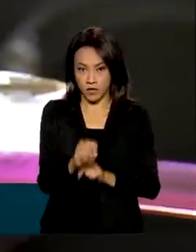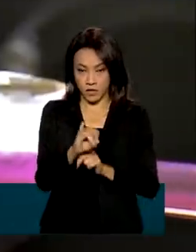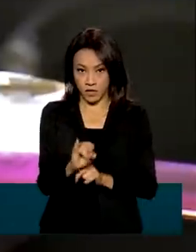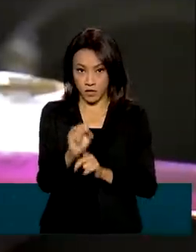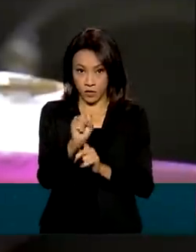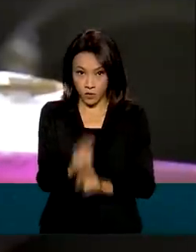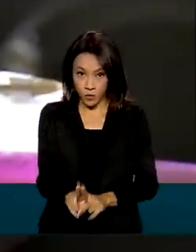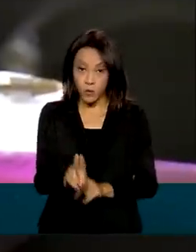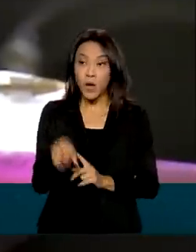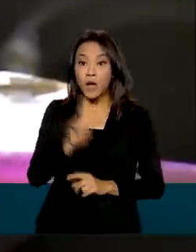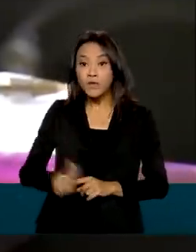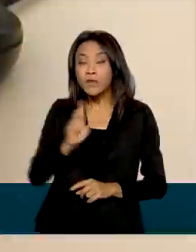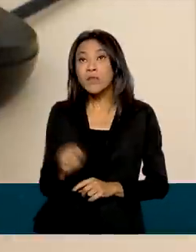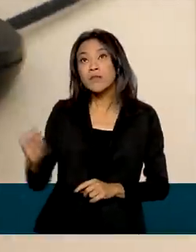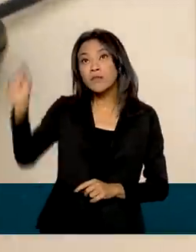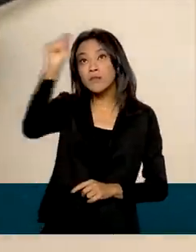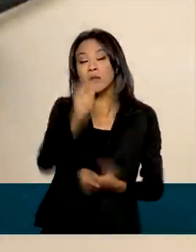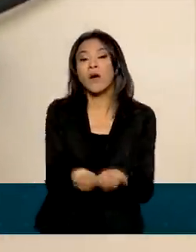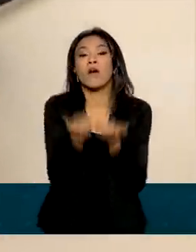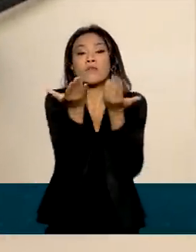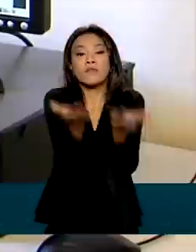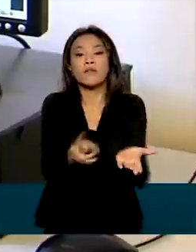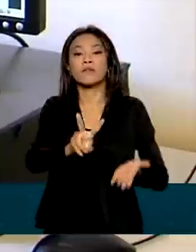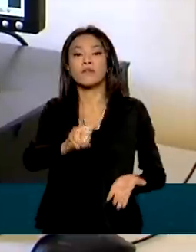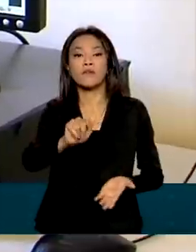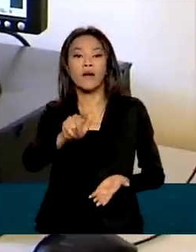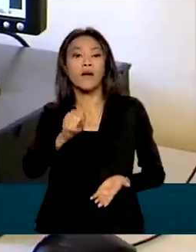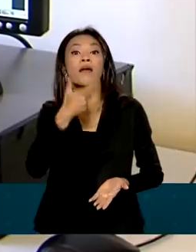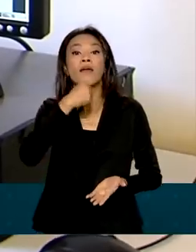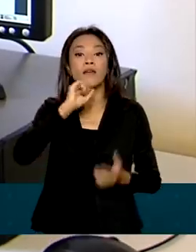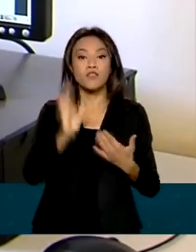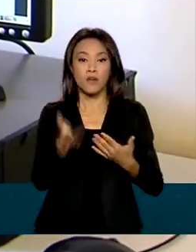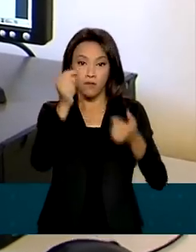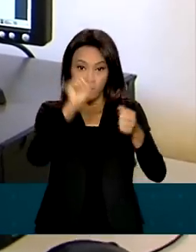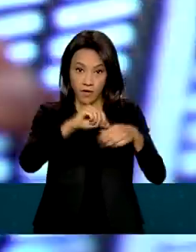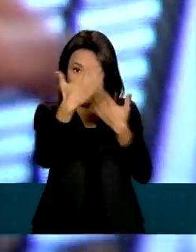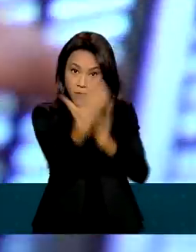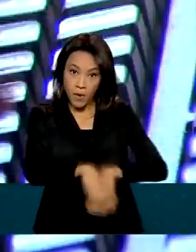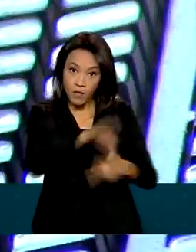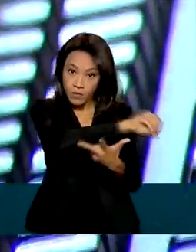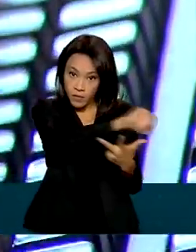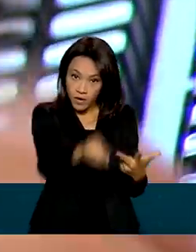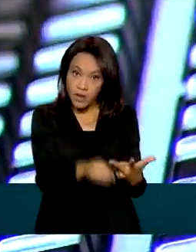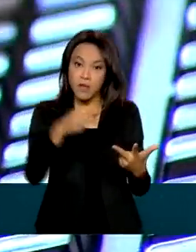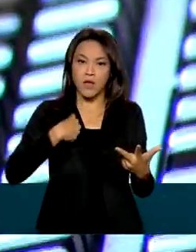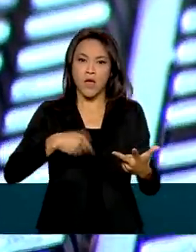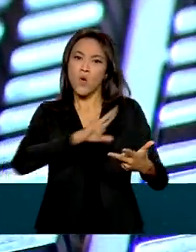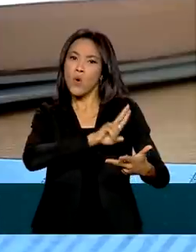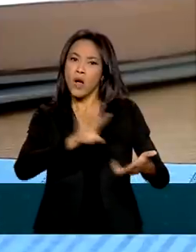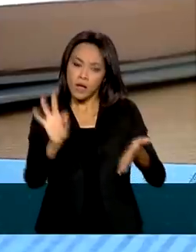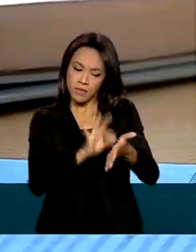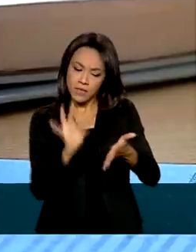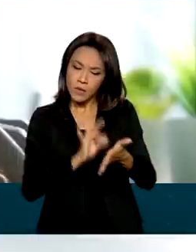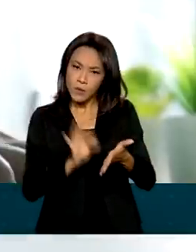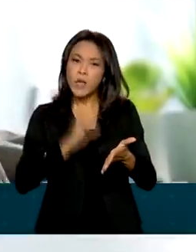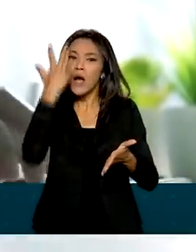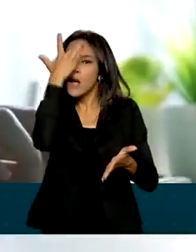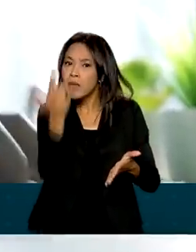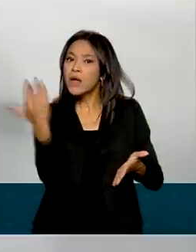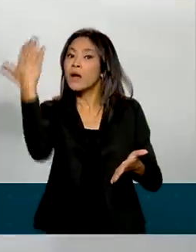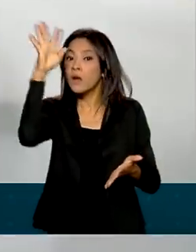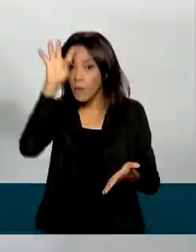de ensino superior oferecem vagas para candidatos que fizeram o Enem a matrícula dos Estudantes convocados já começa amanhã